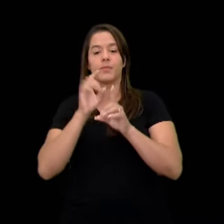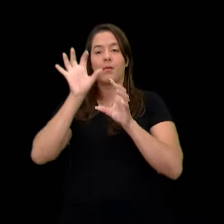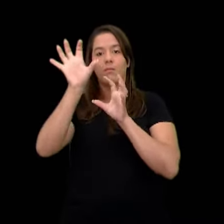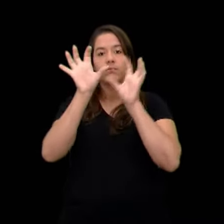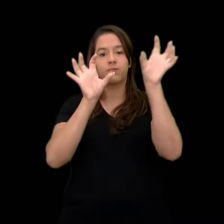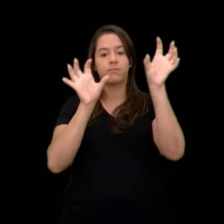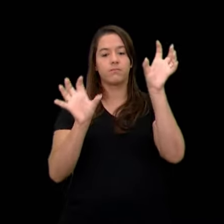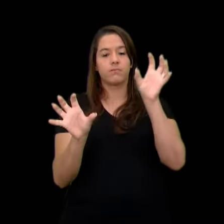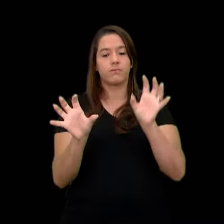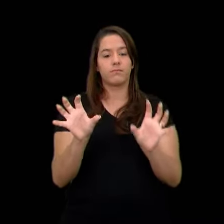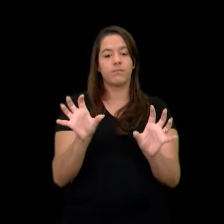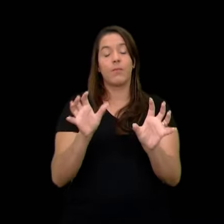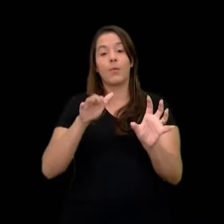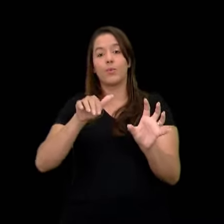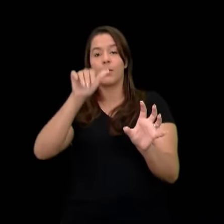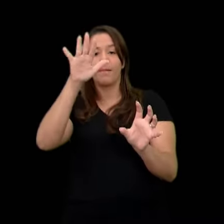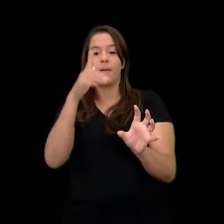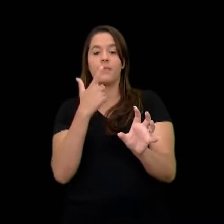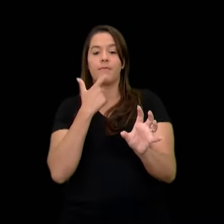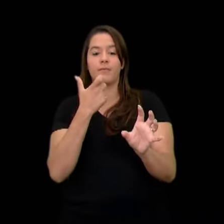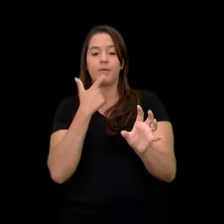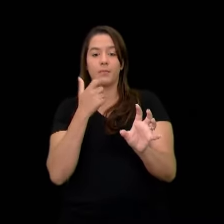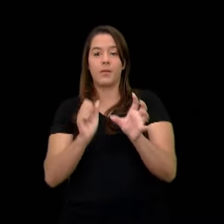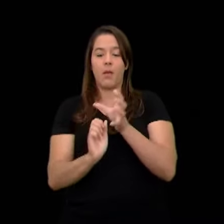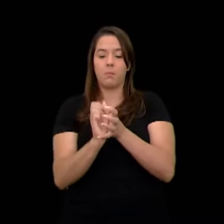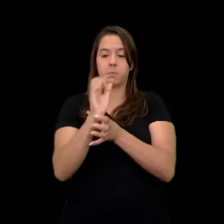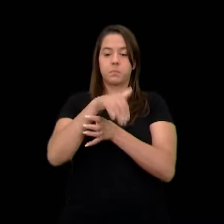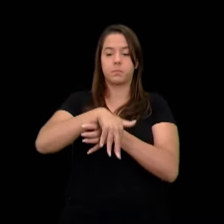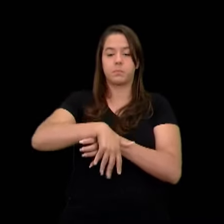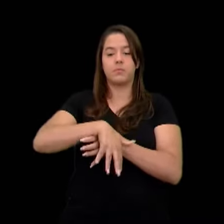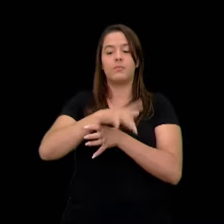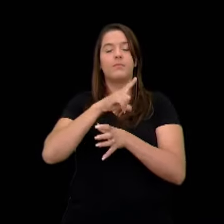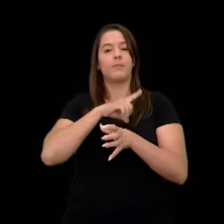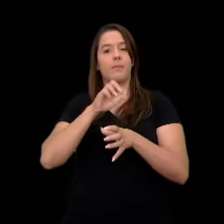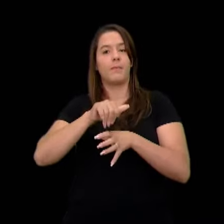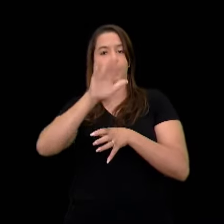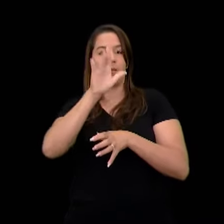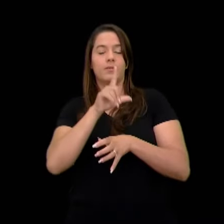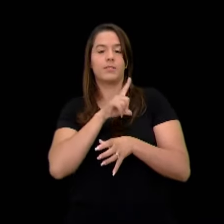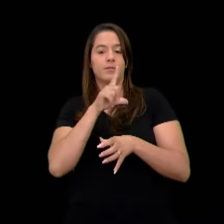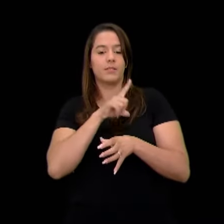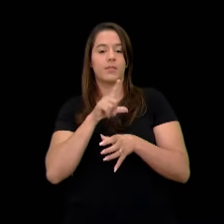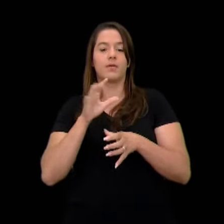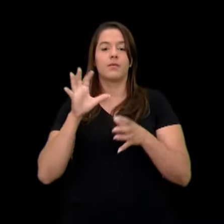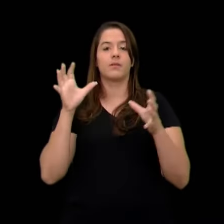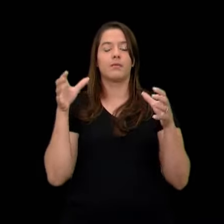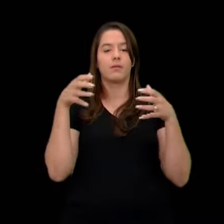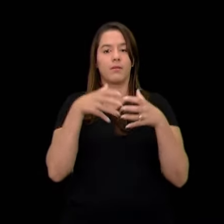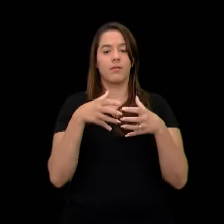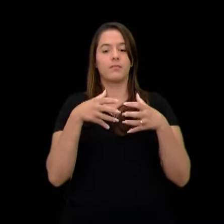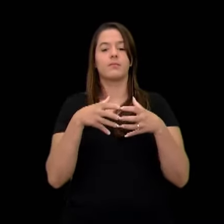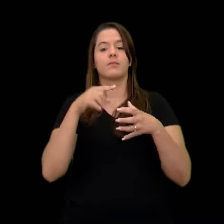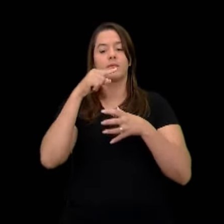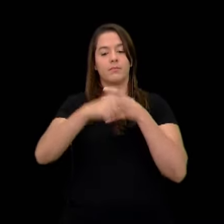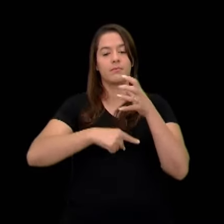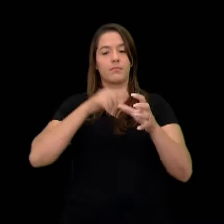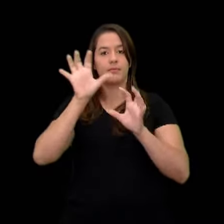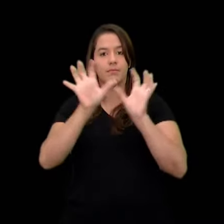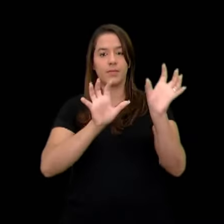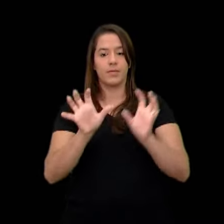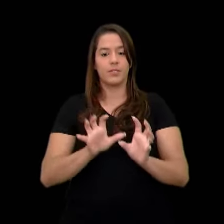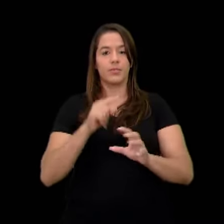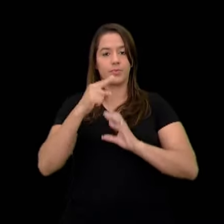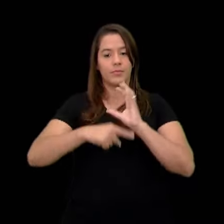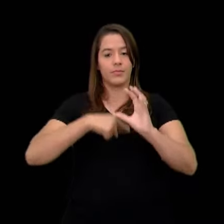Quanto mais vermelho, né, mais o processo aí de vulcanismo, né, e tectonismo que nós temos nessas regiões aí, tá